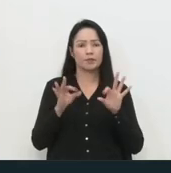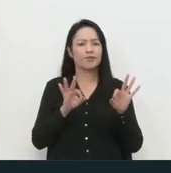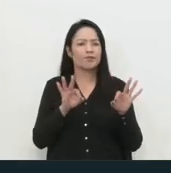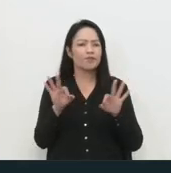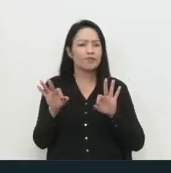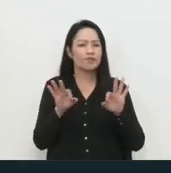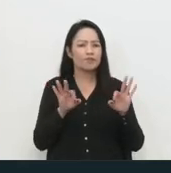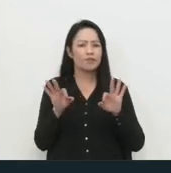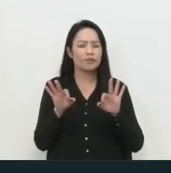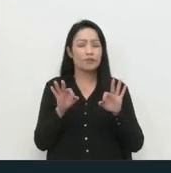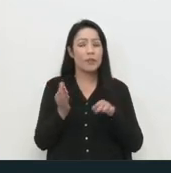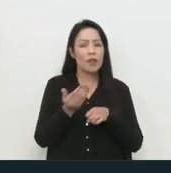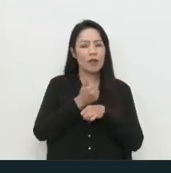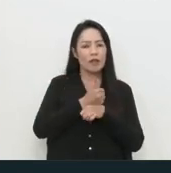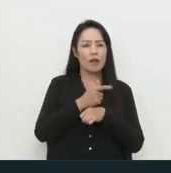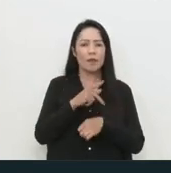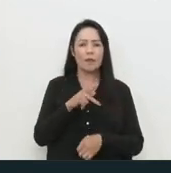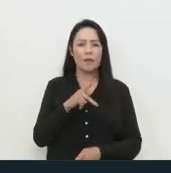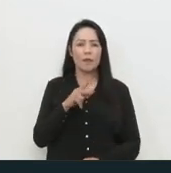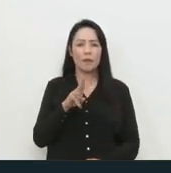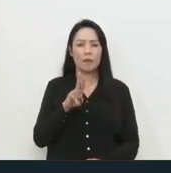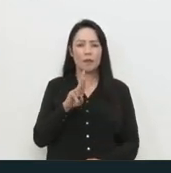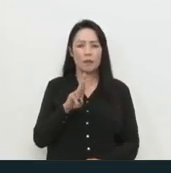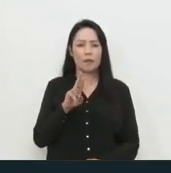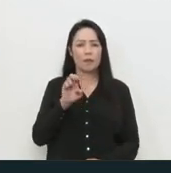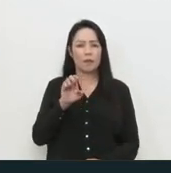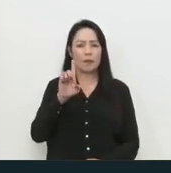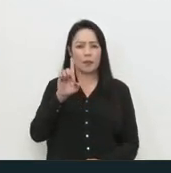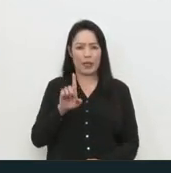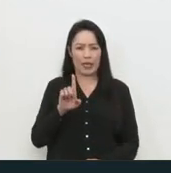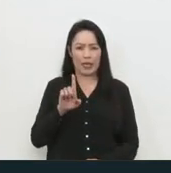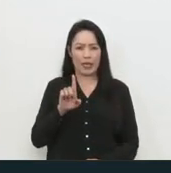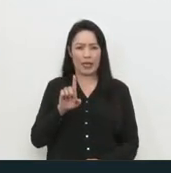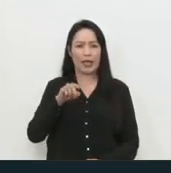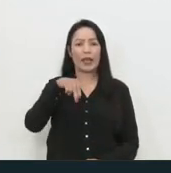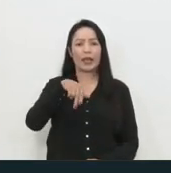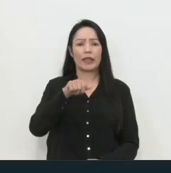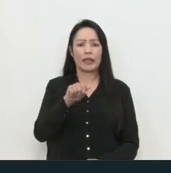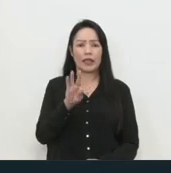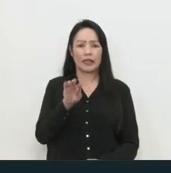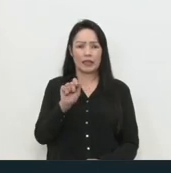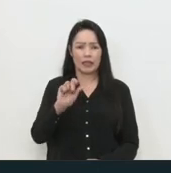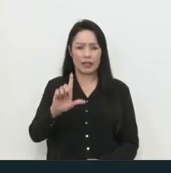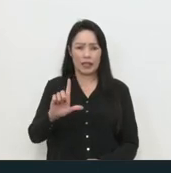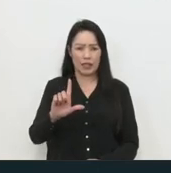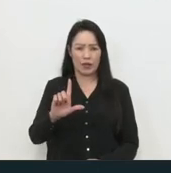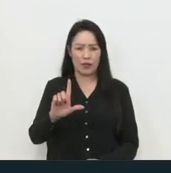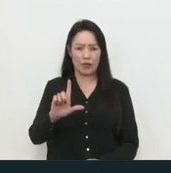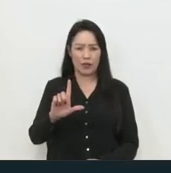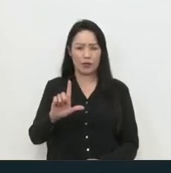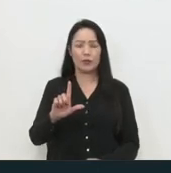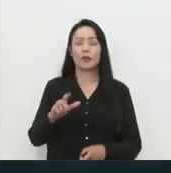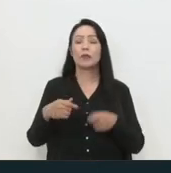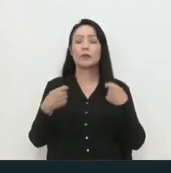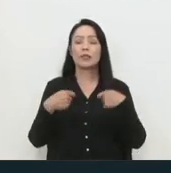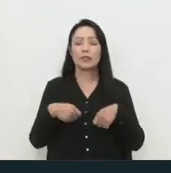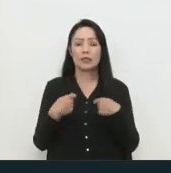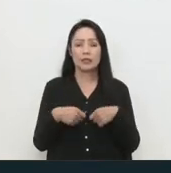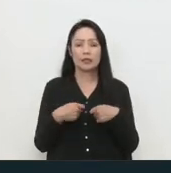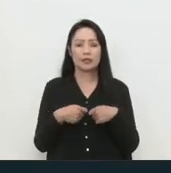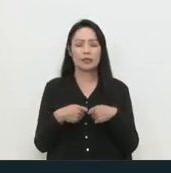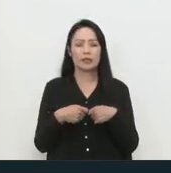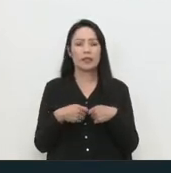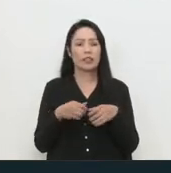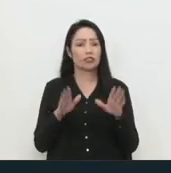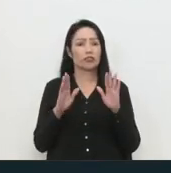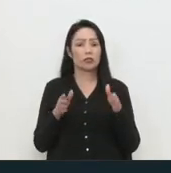o pré-natal o pré-natal de uma pessoa que já é um parto